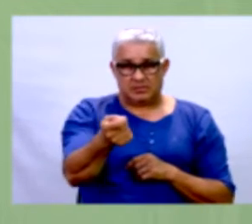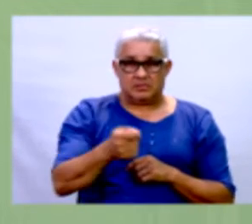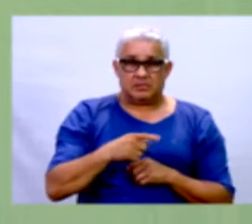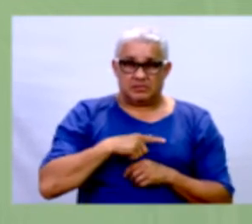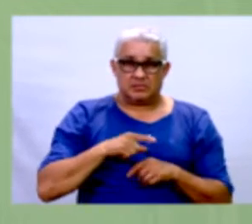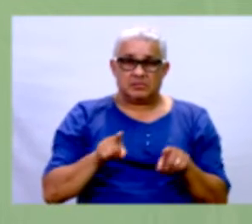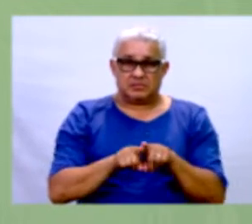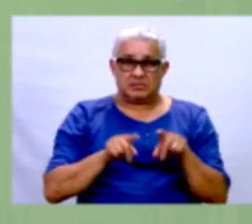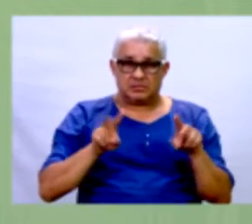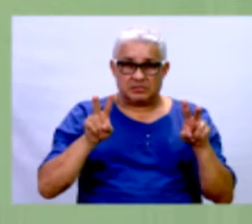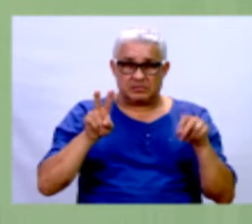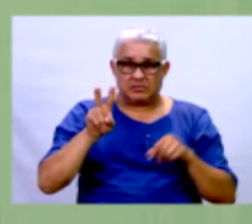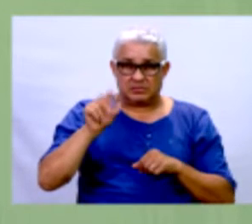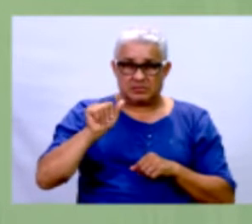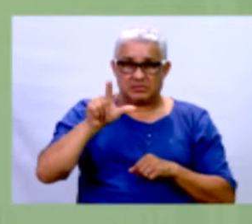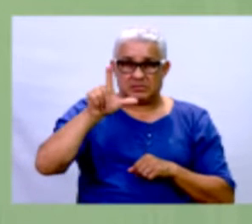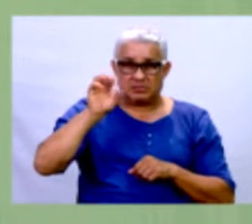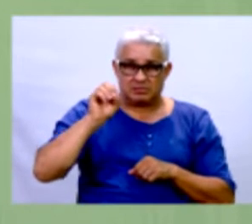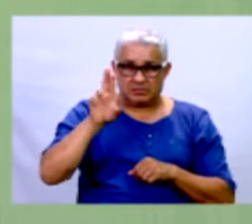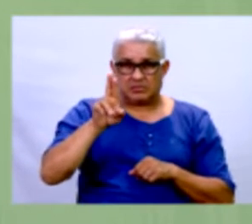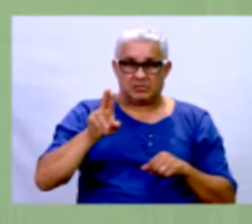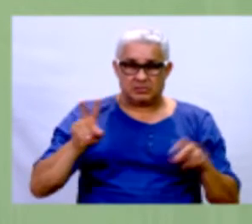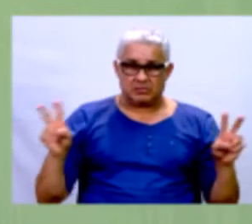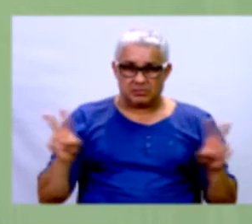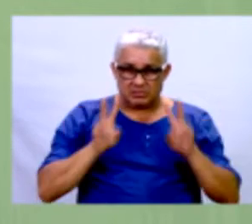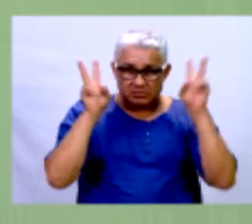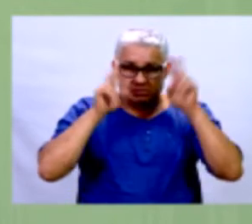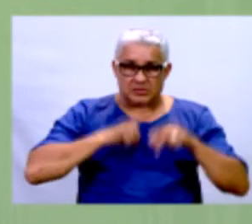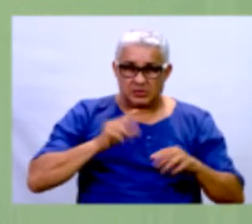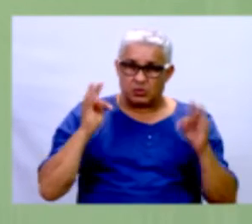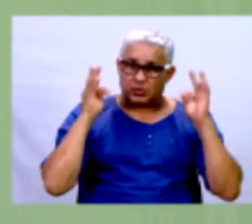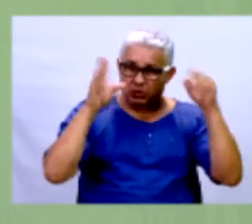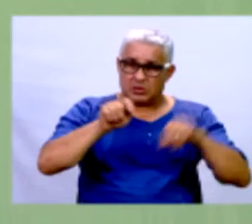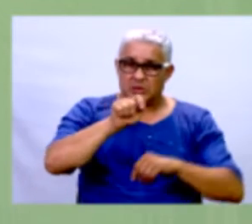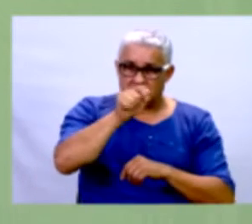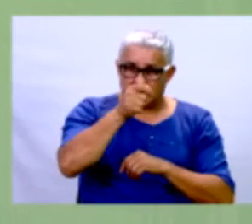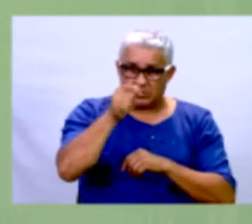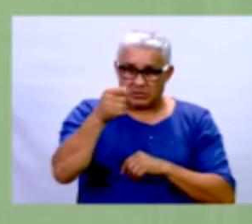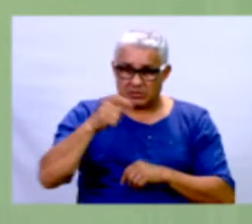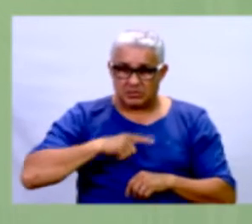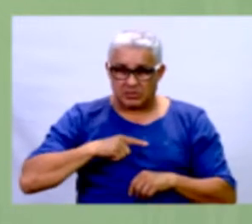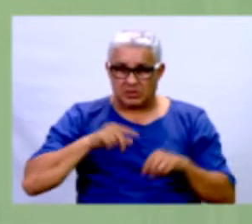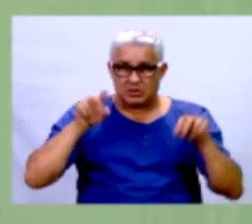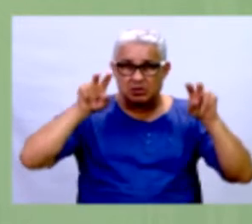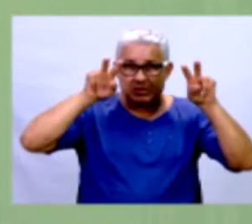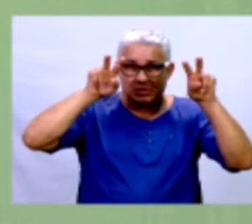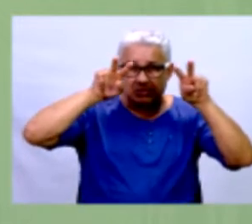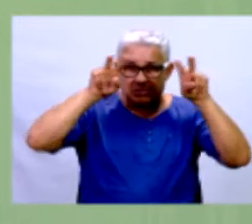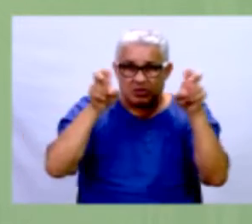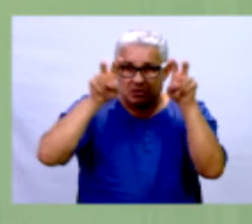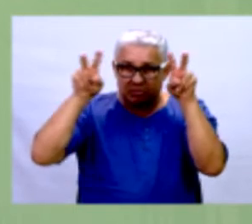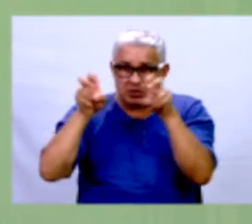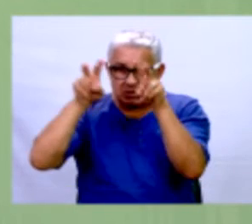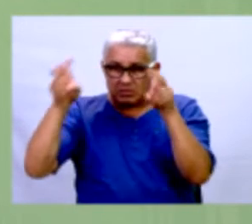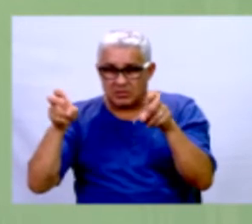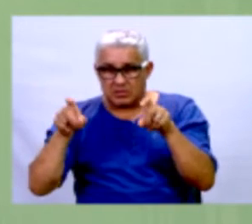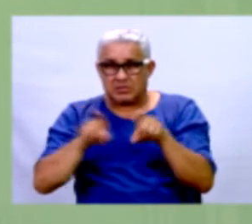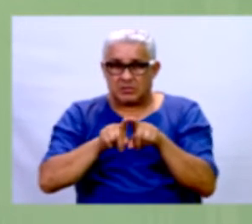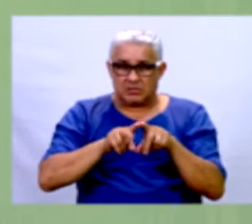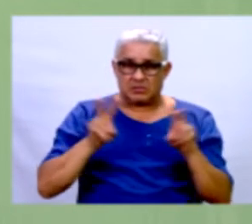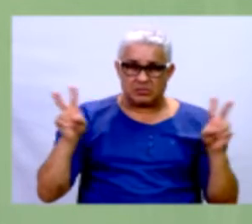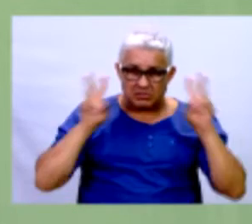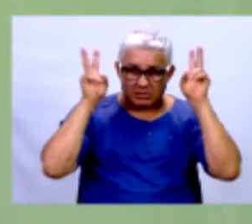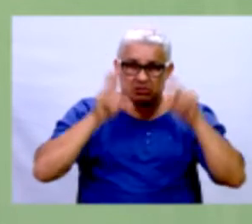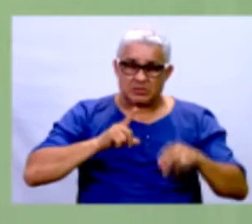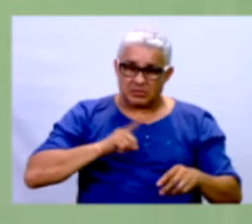e o valor dessa chave, né? Onde todas as chaves possuem aspas, né? E os valores, se eles forem do tipo